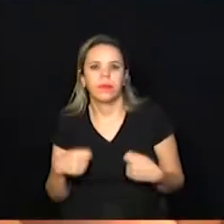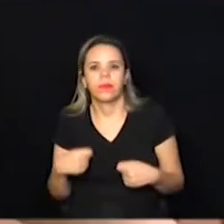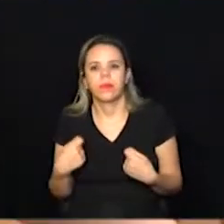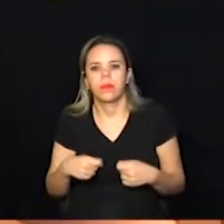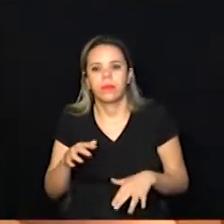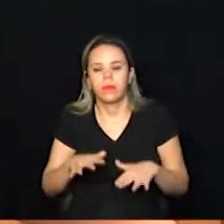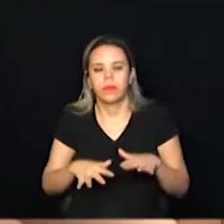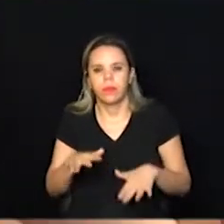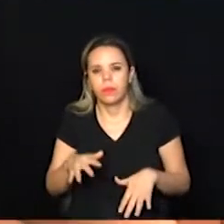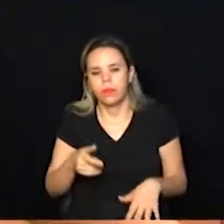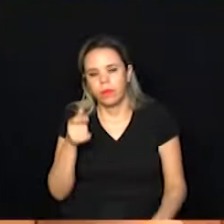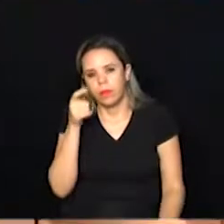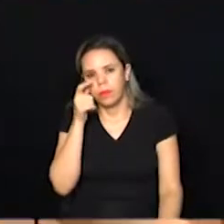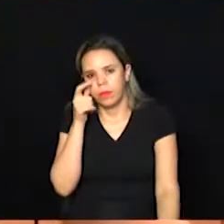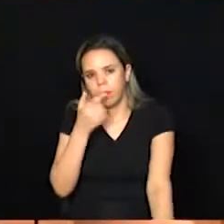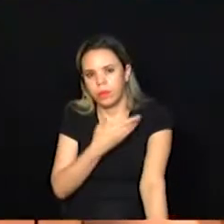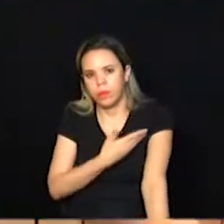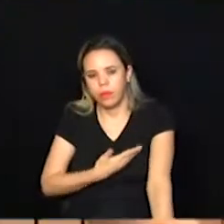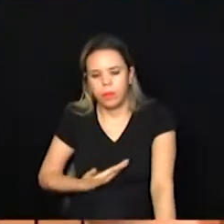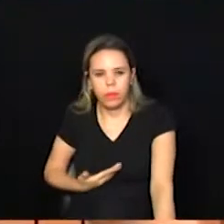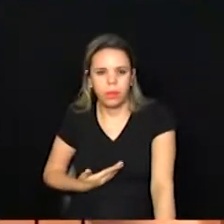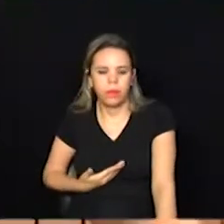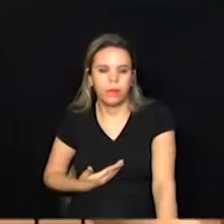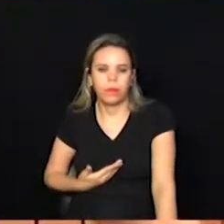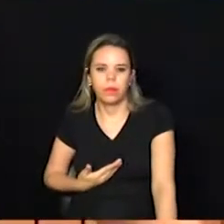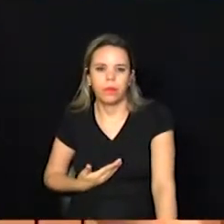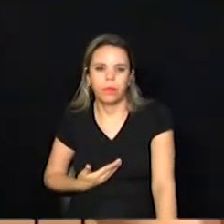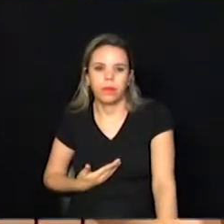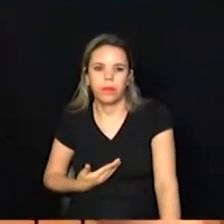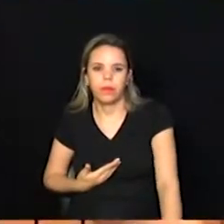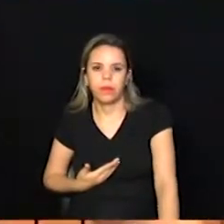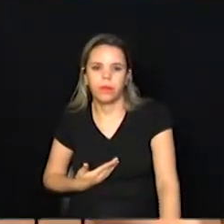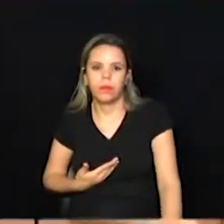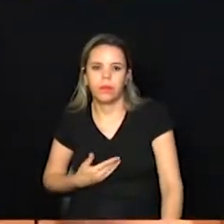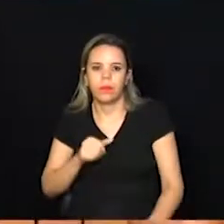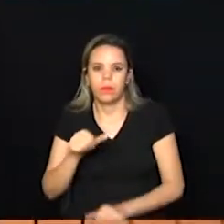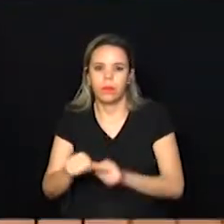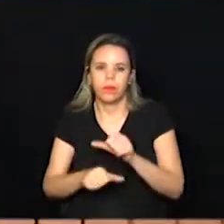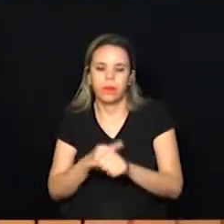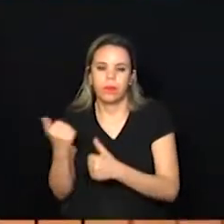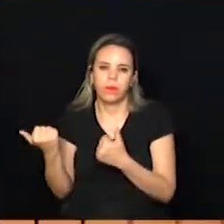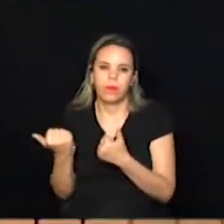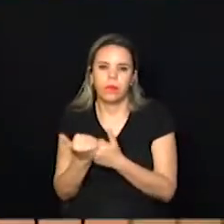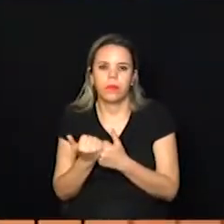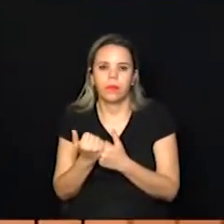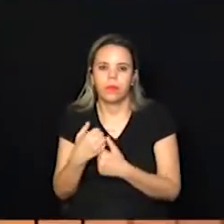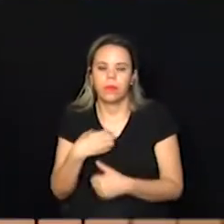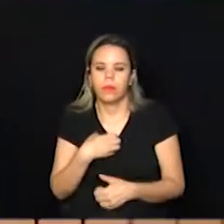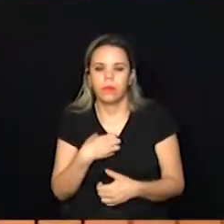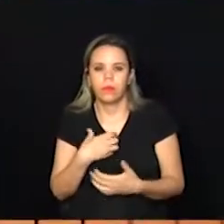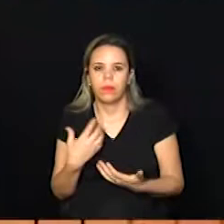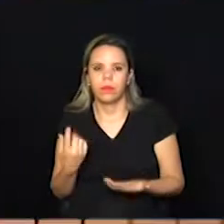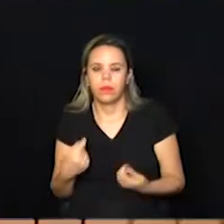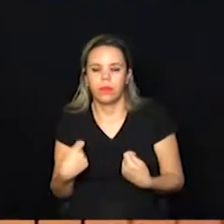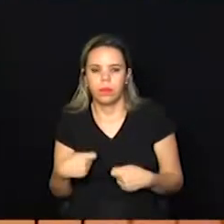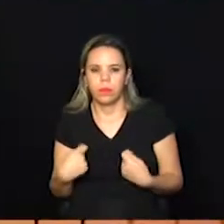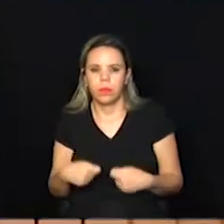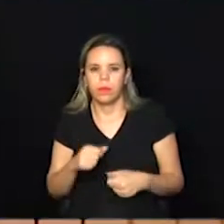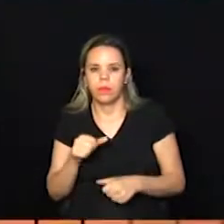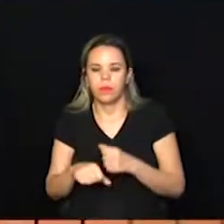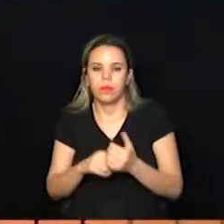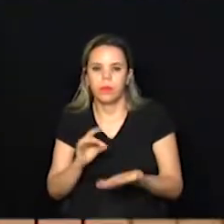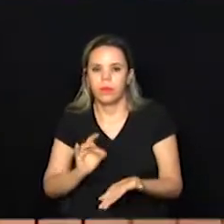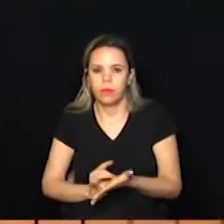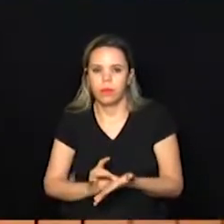vezes a gente vê que os governos, eles mudam o caráter, mas a gente precisa tornar